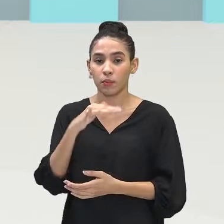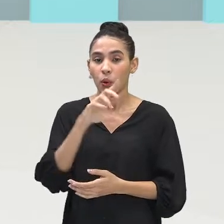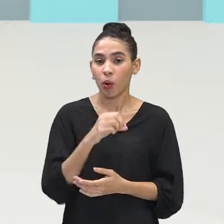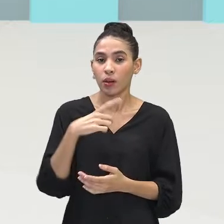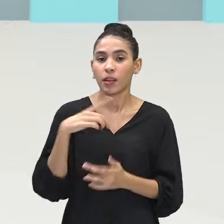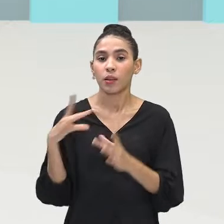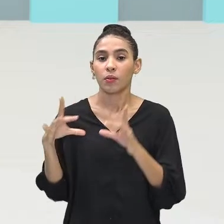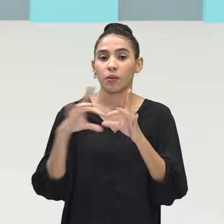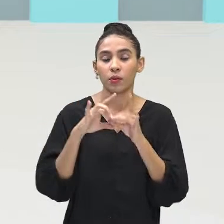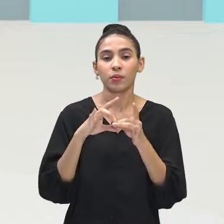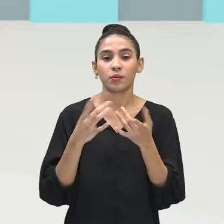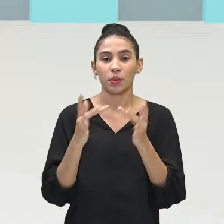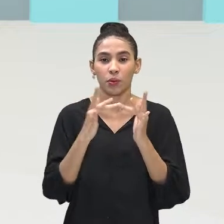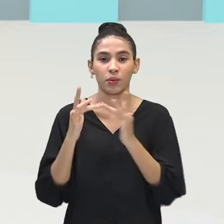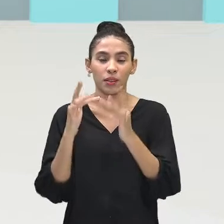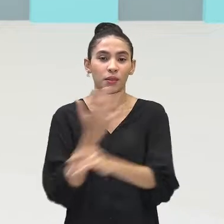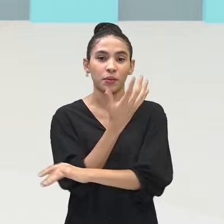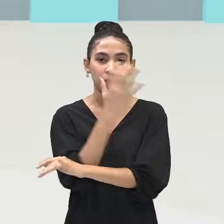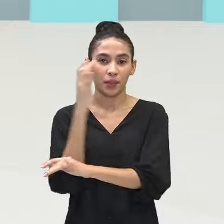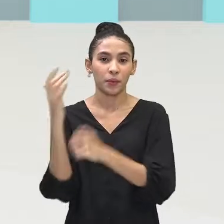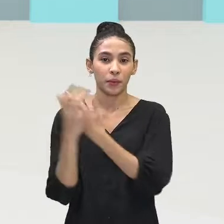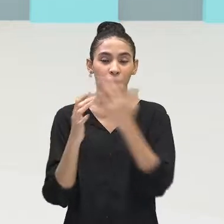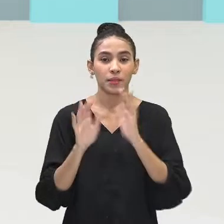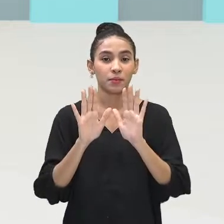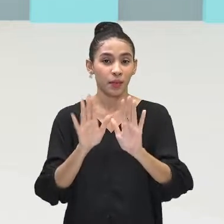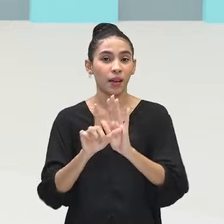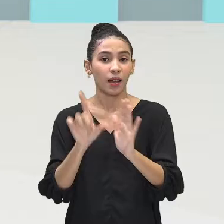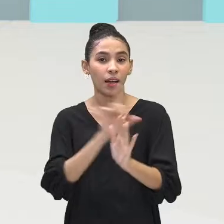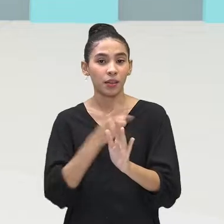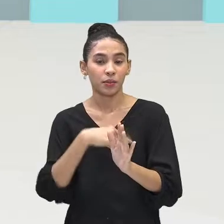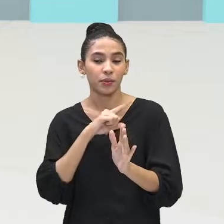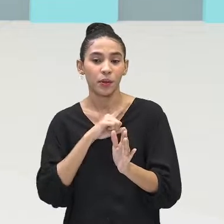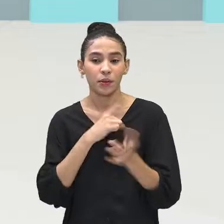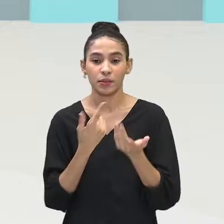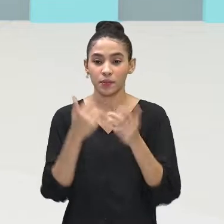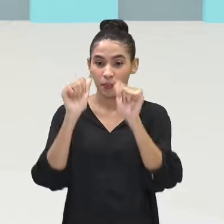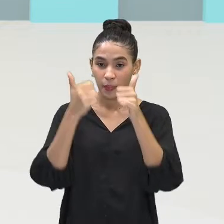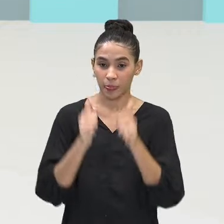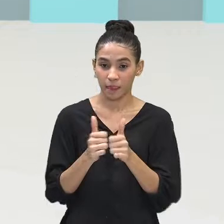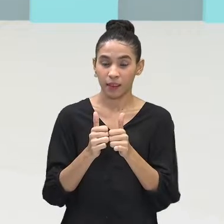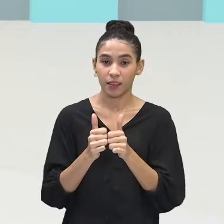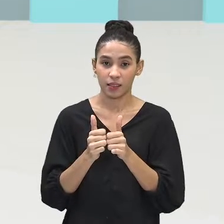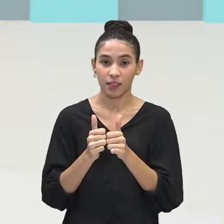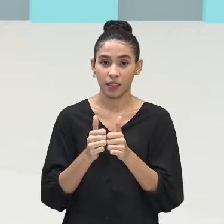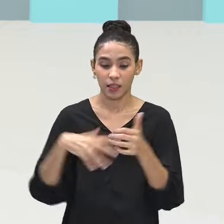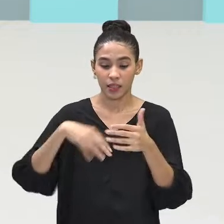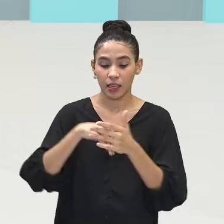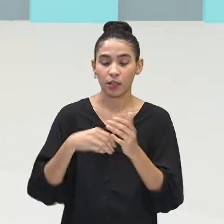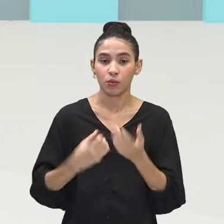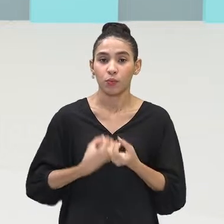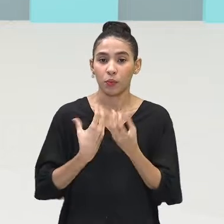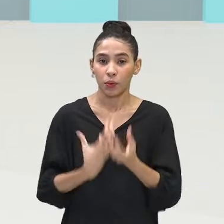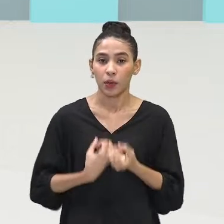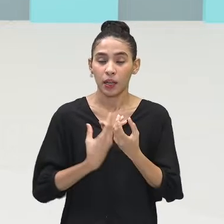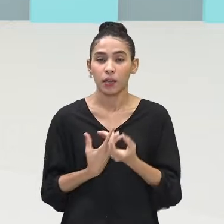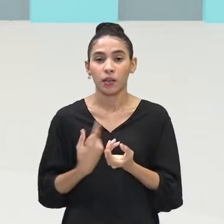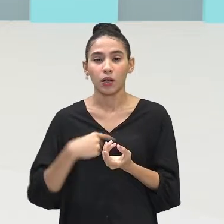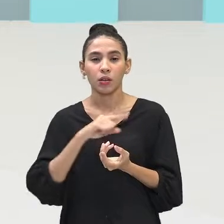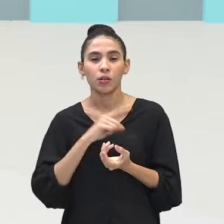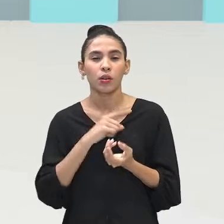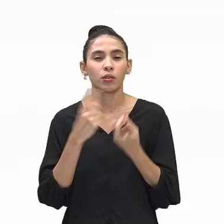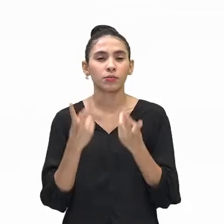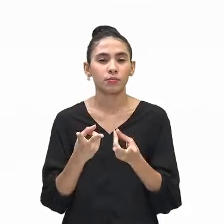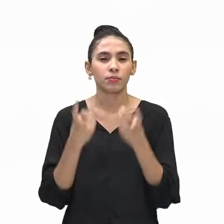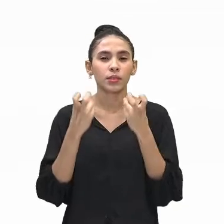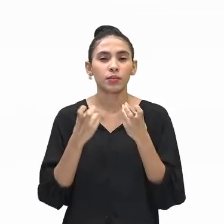contato com a natureza. Mas antes de nós analisarmos isso no poema, vamos verificar o conceito